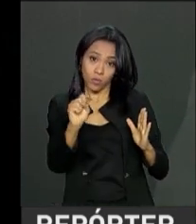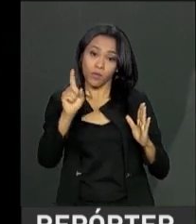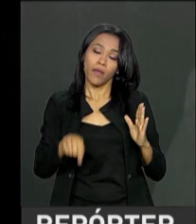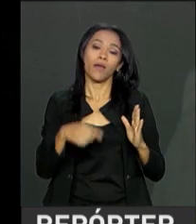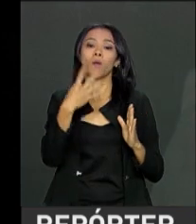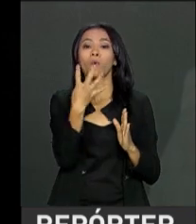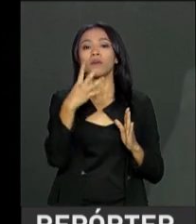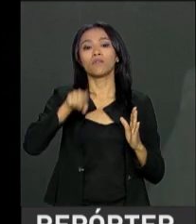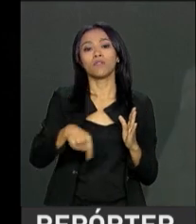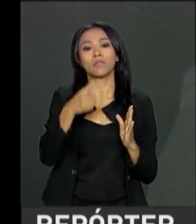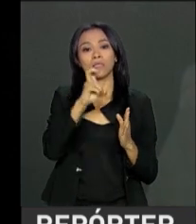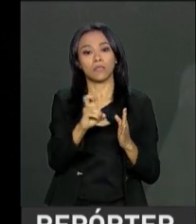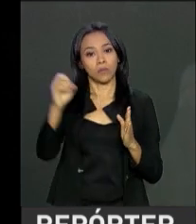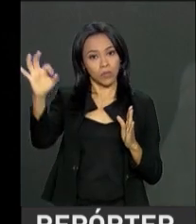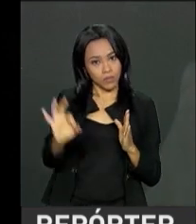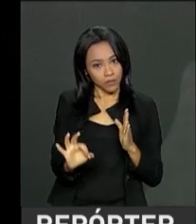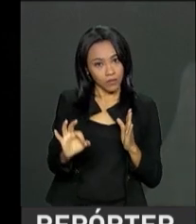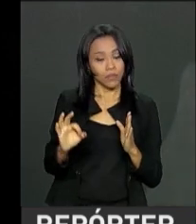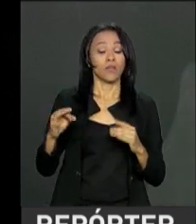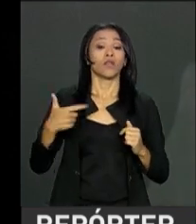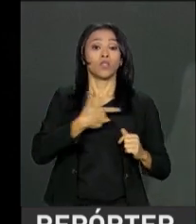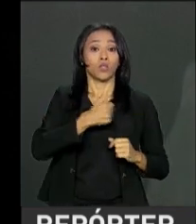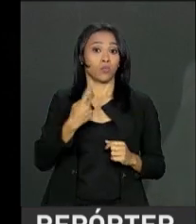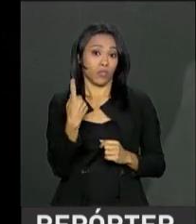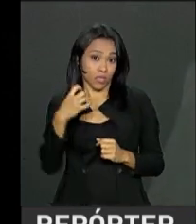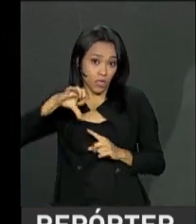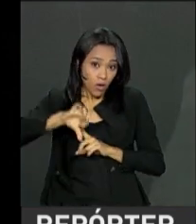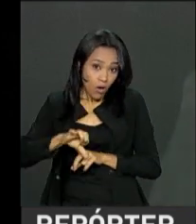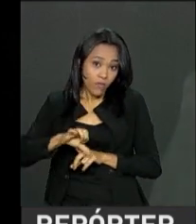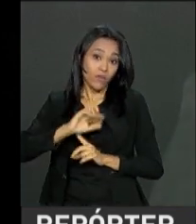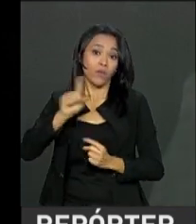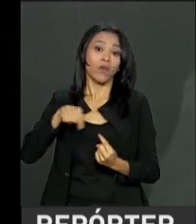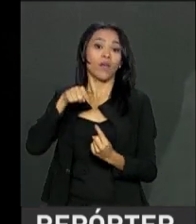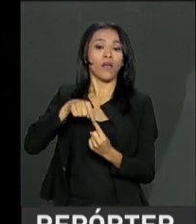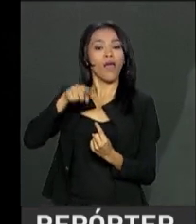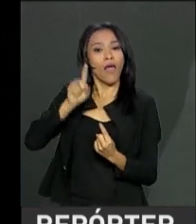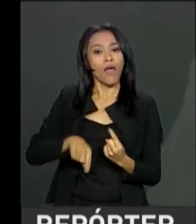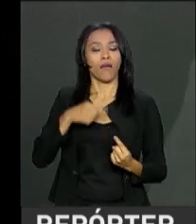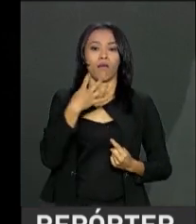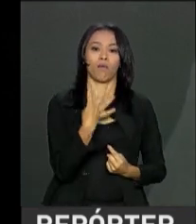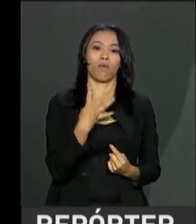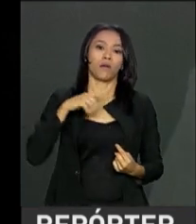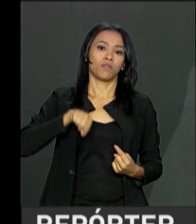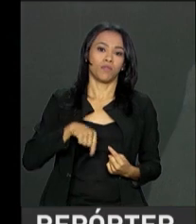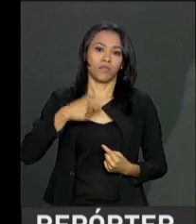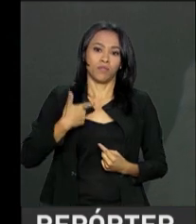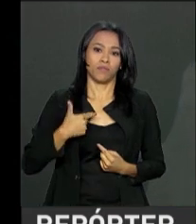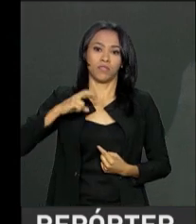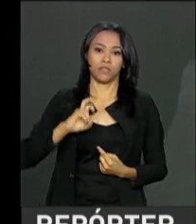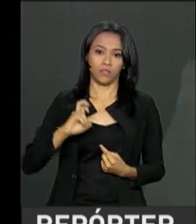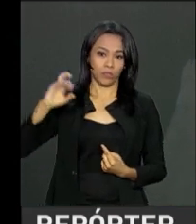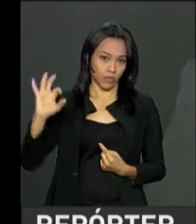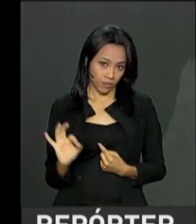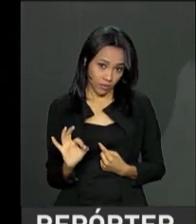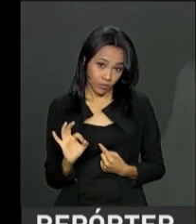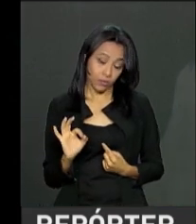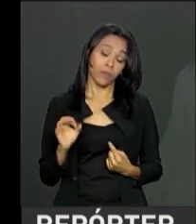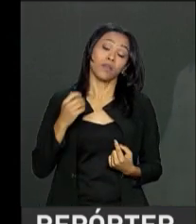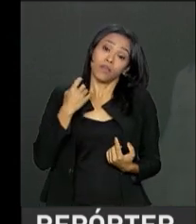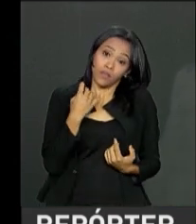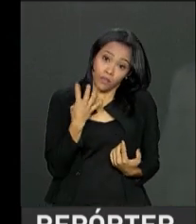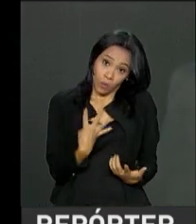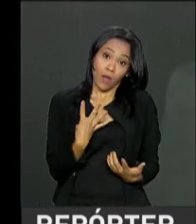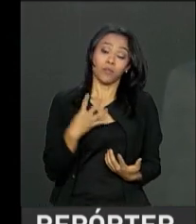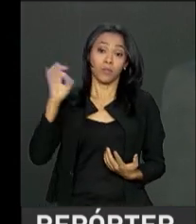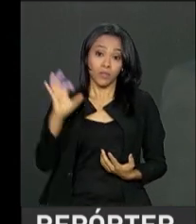4,5 por cento para 2019 a meta está fixado em 4,25 por cento e 4 por cento